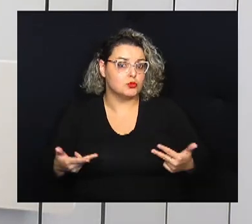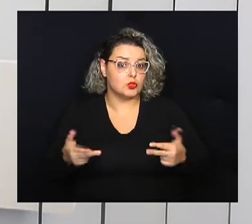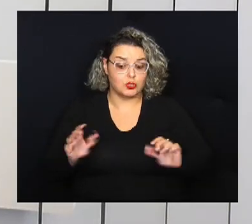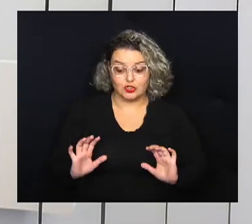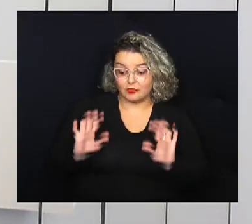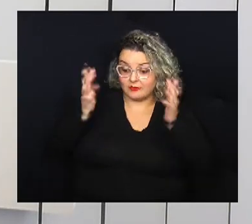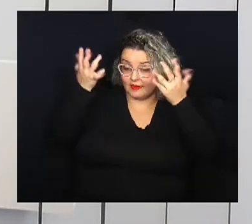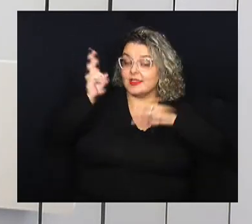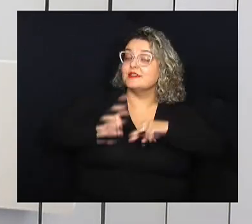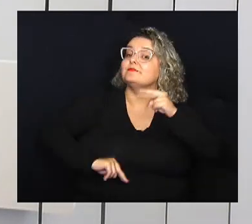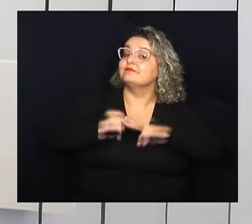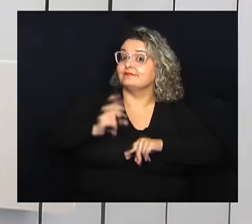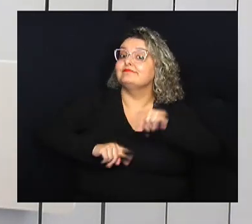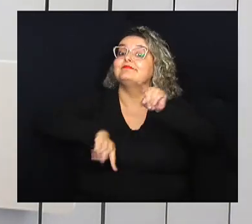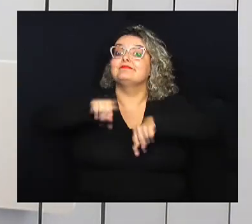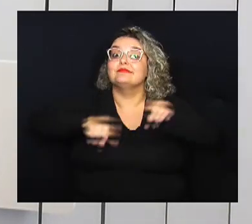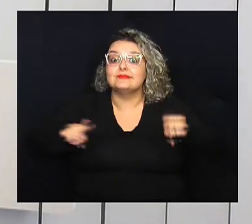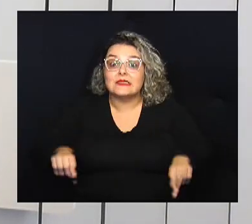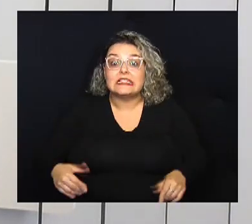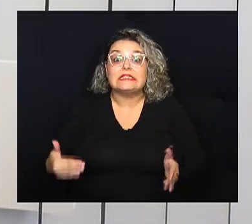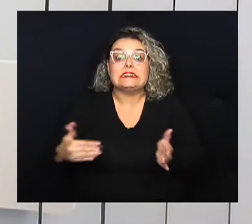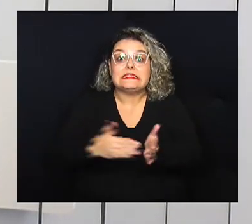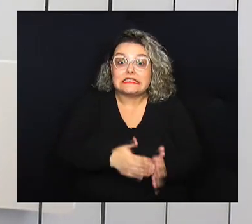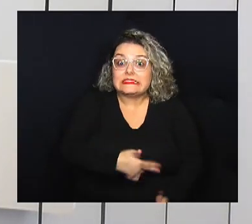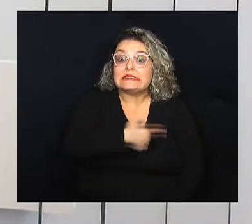junina variam em até